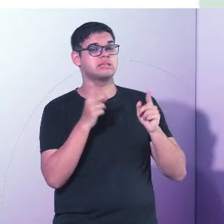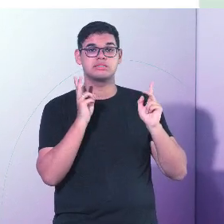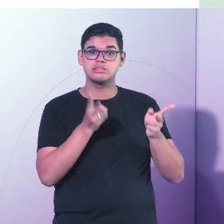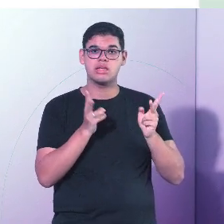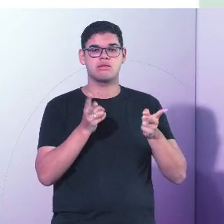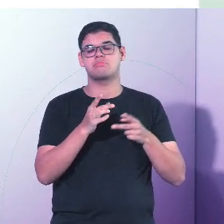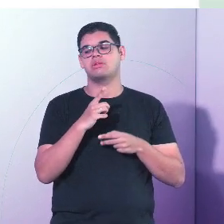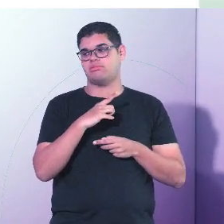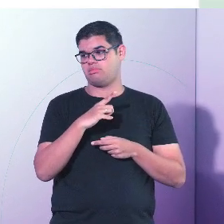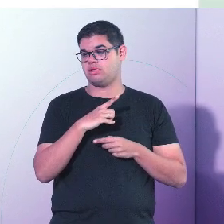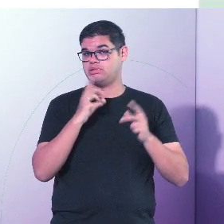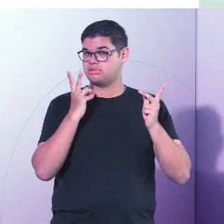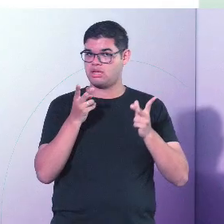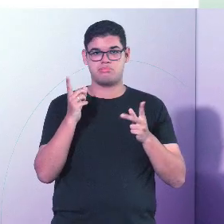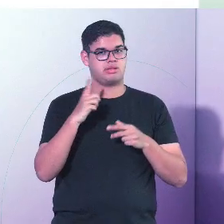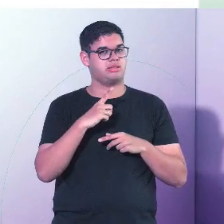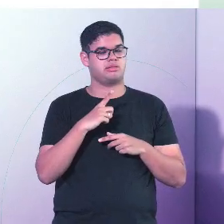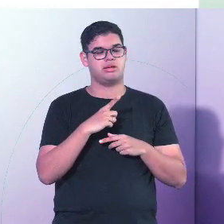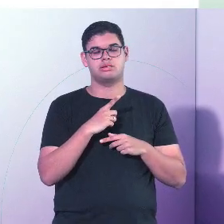como você